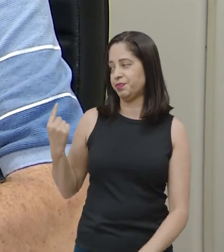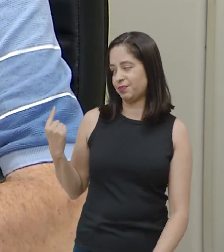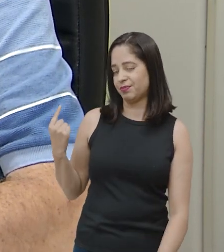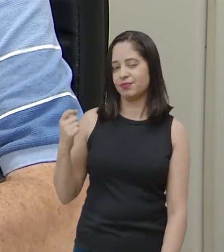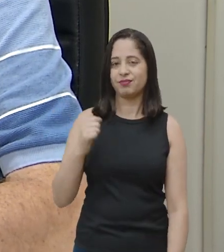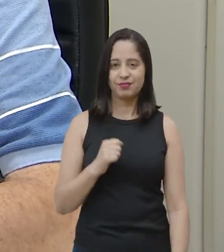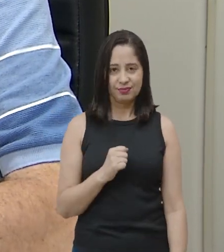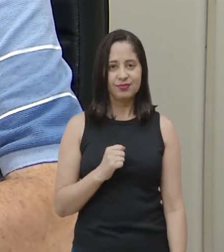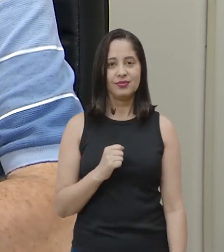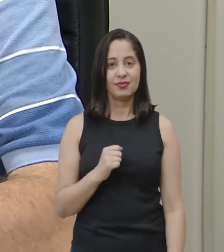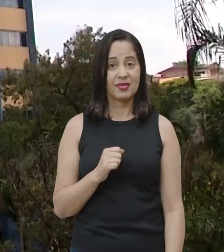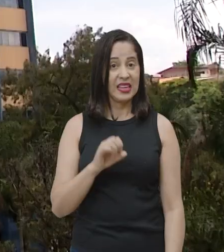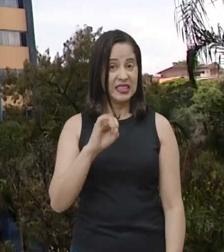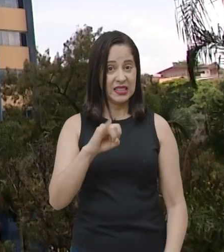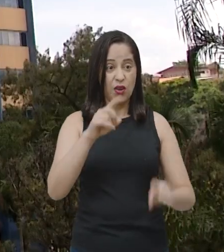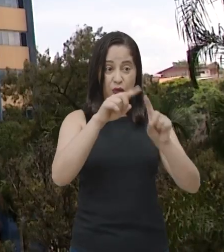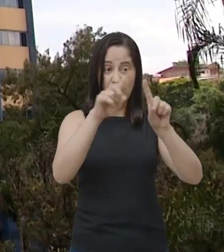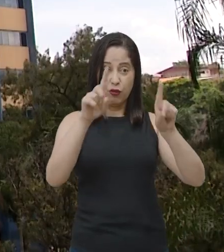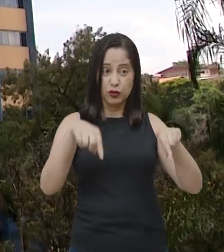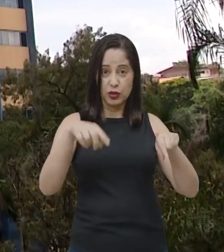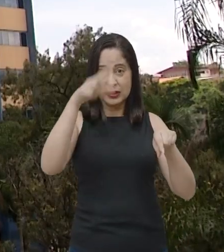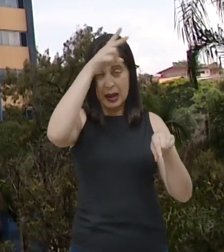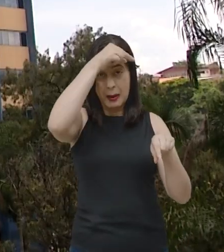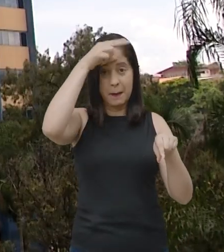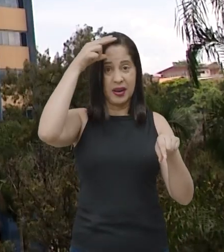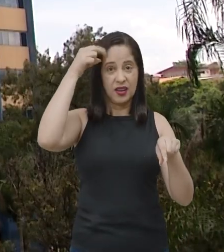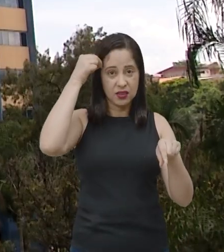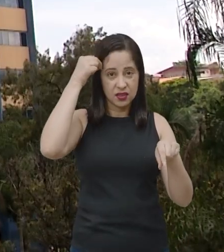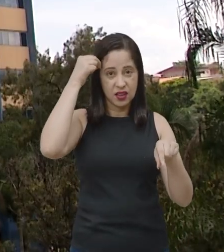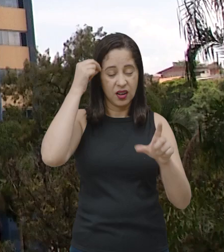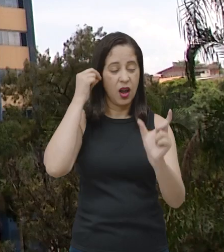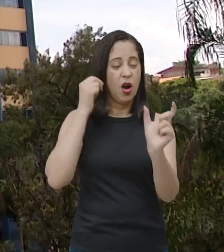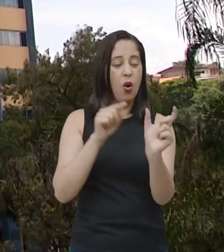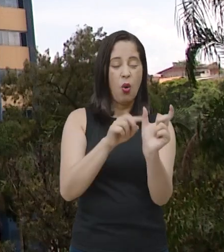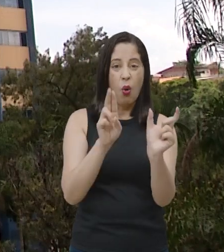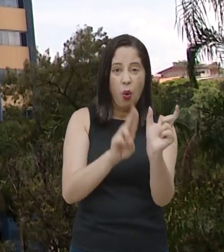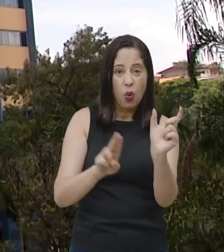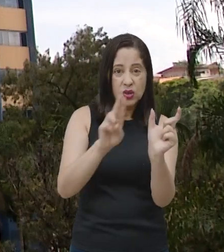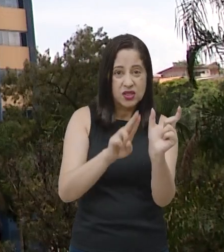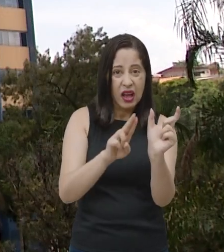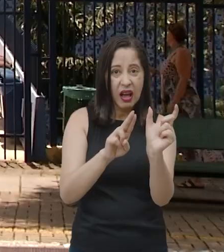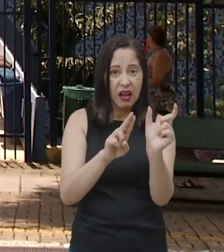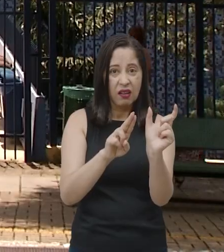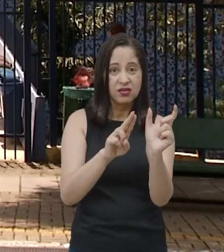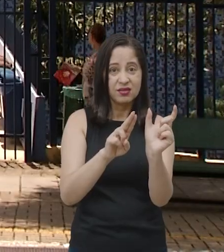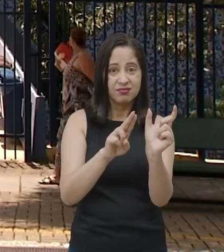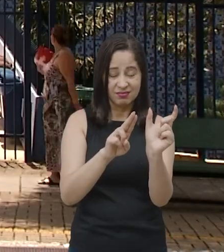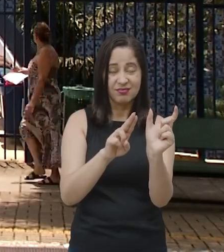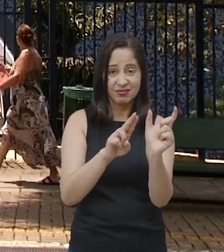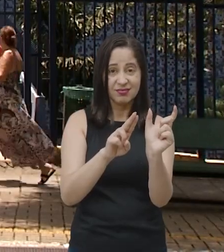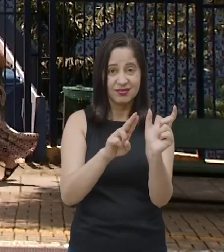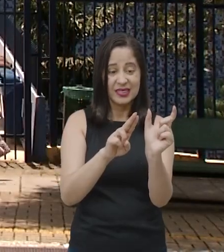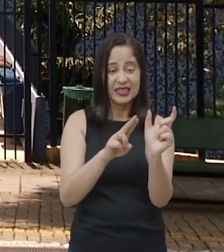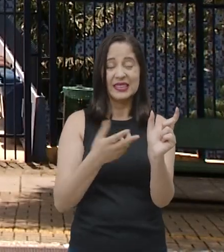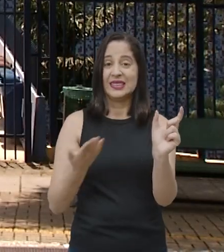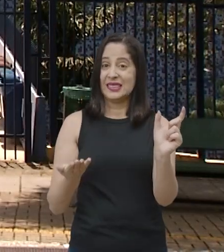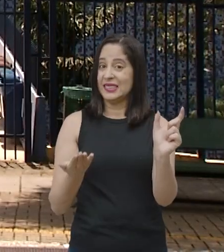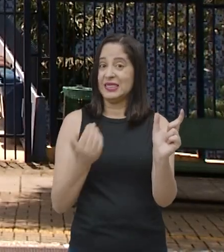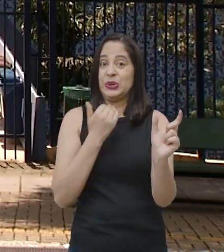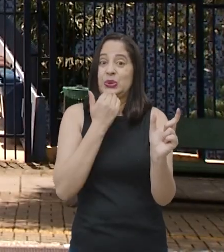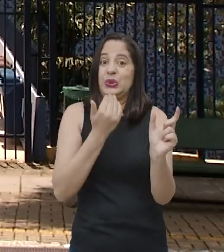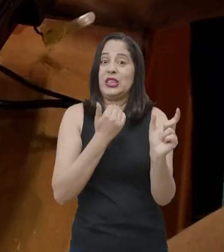vereador Dr. José Cláudio, se os servidores públicos dependessem do Ticket Refeição, oferecido pelo